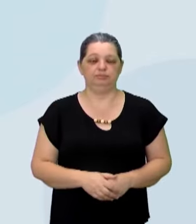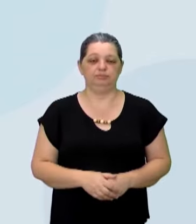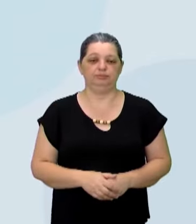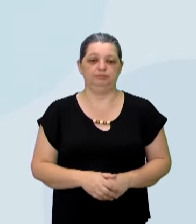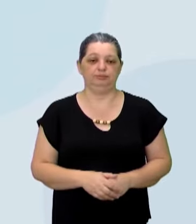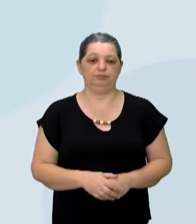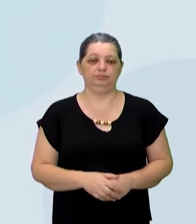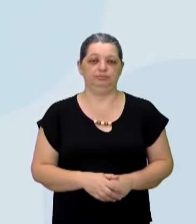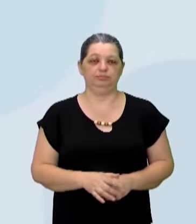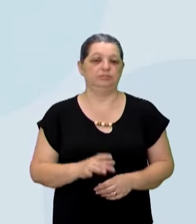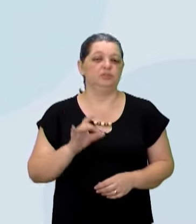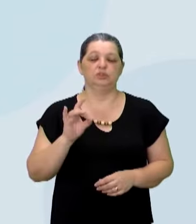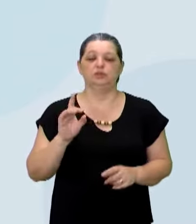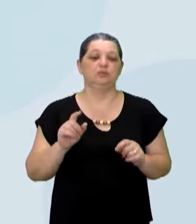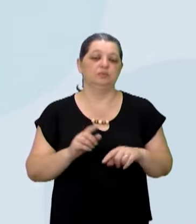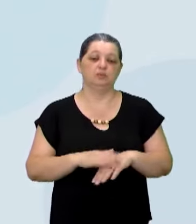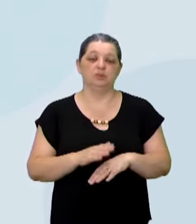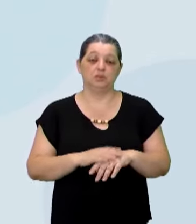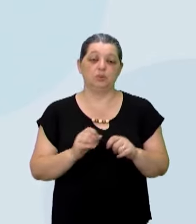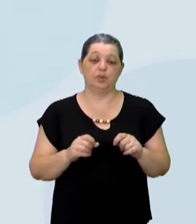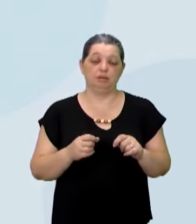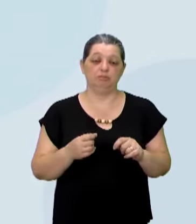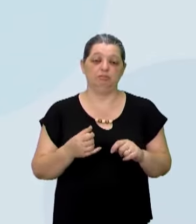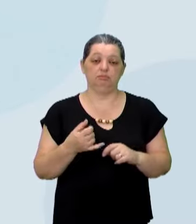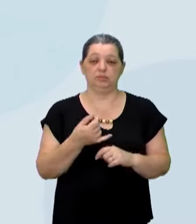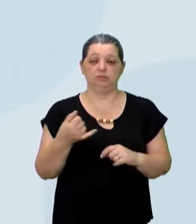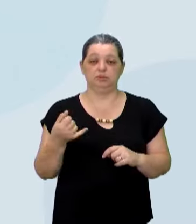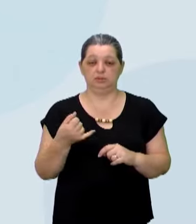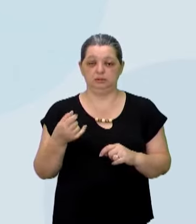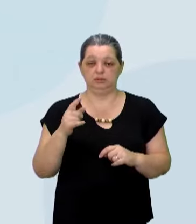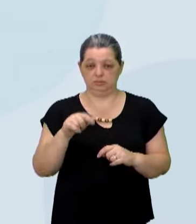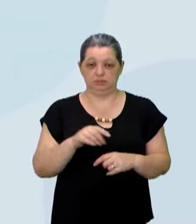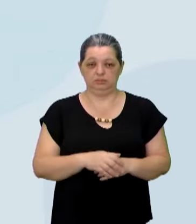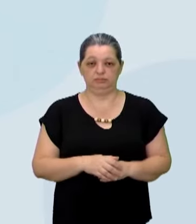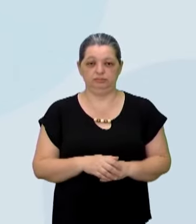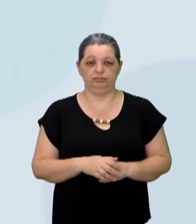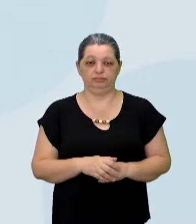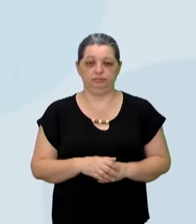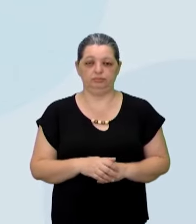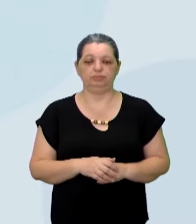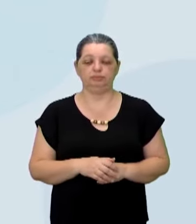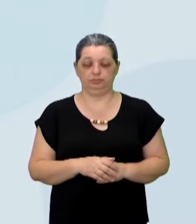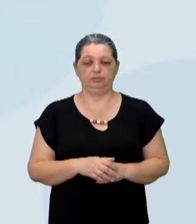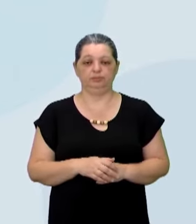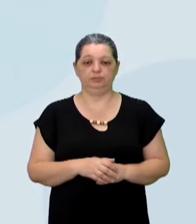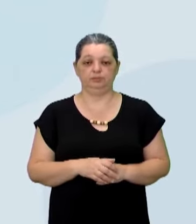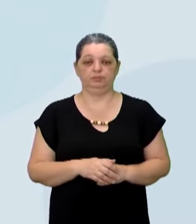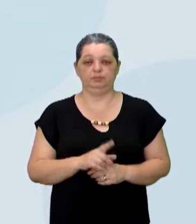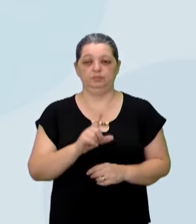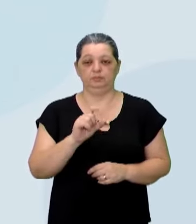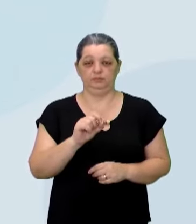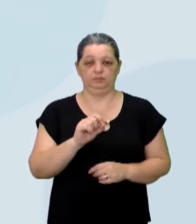fazer a subtração, né? Para saber quanto é que vai dar isso, né? Então vamos lá, vamos escrever